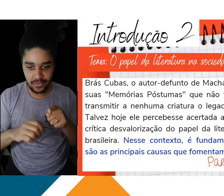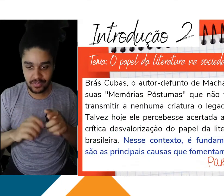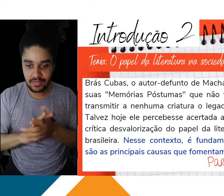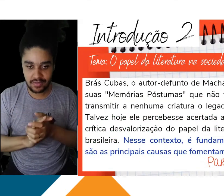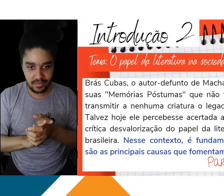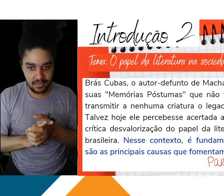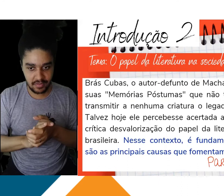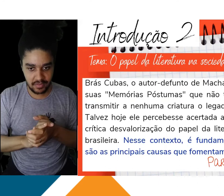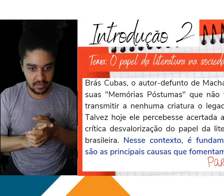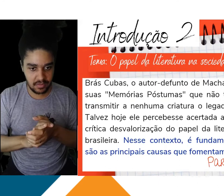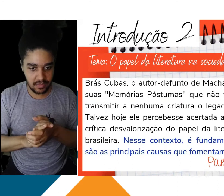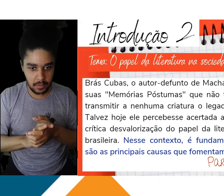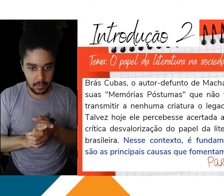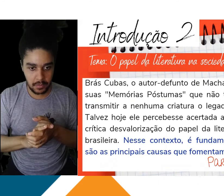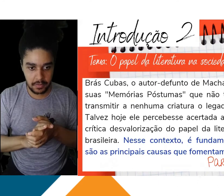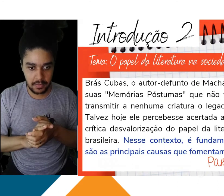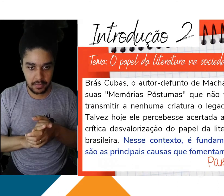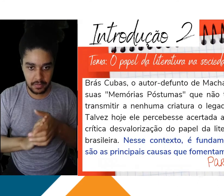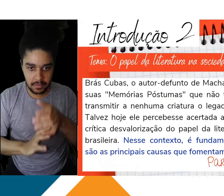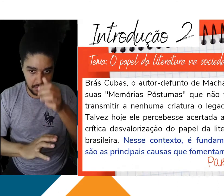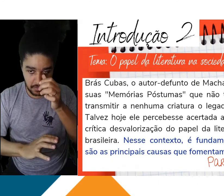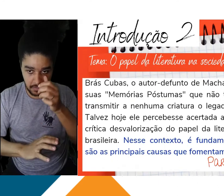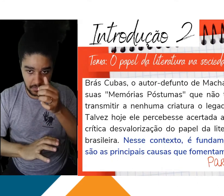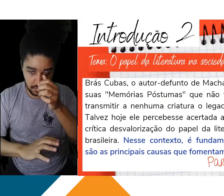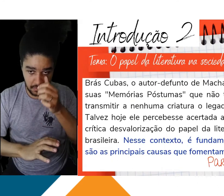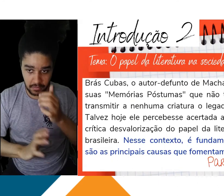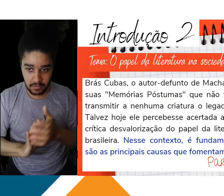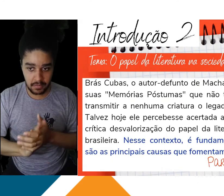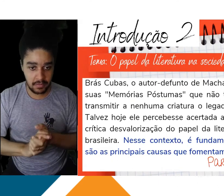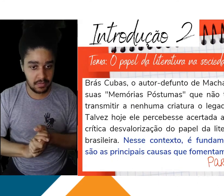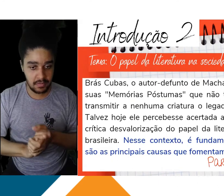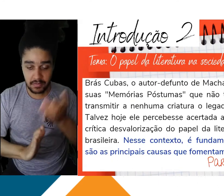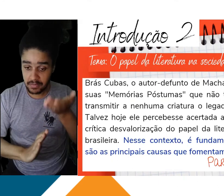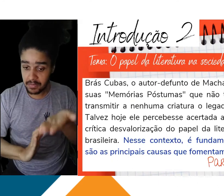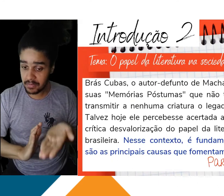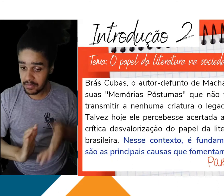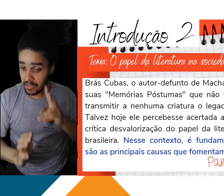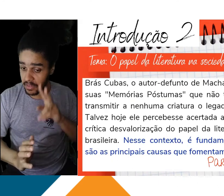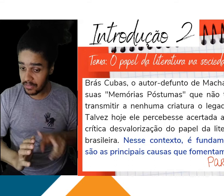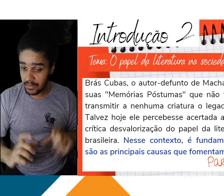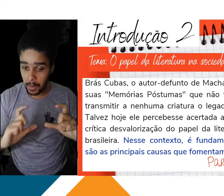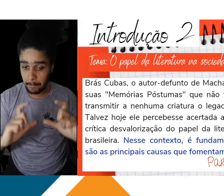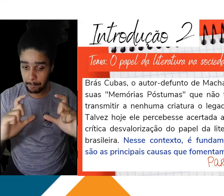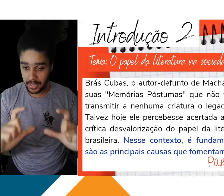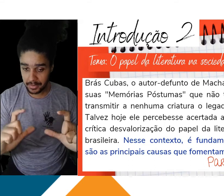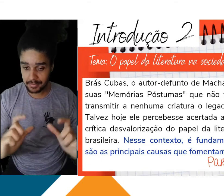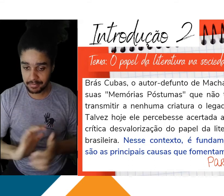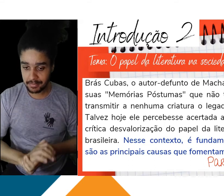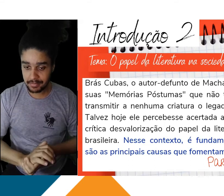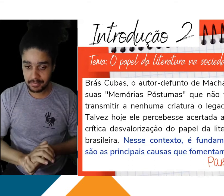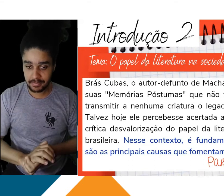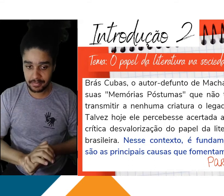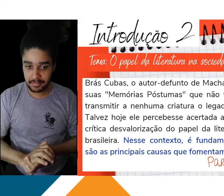efetuei. Brás Cubas, o defunto autor de Machado de Assis, diz em suas memórias póstumas que não teve filhos para não transmitir a nenhuma criatura o legado